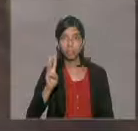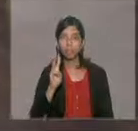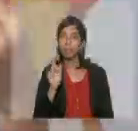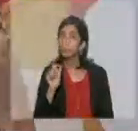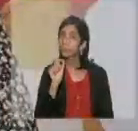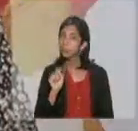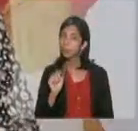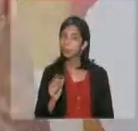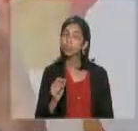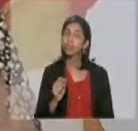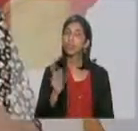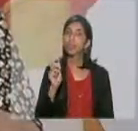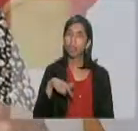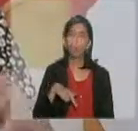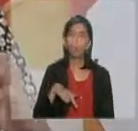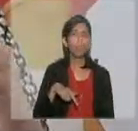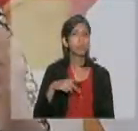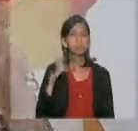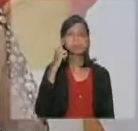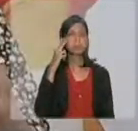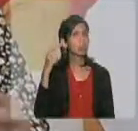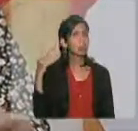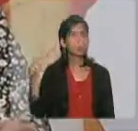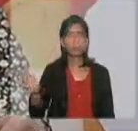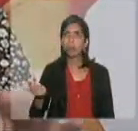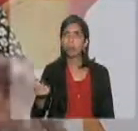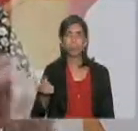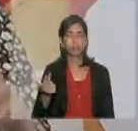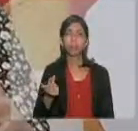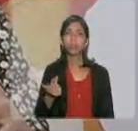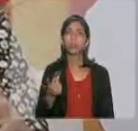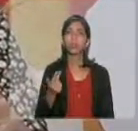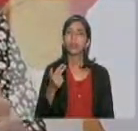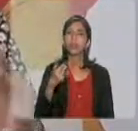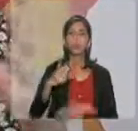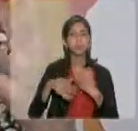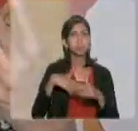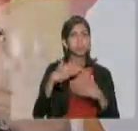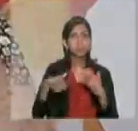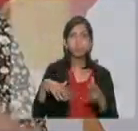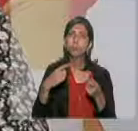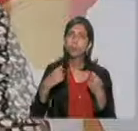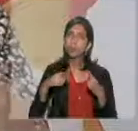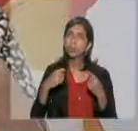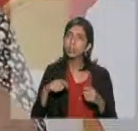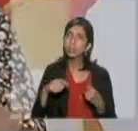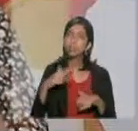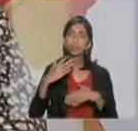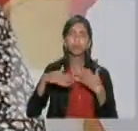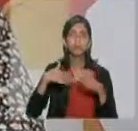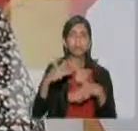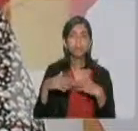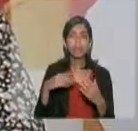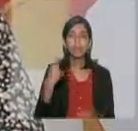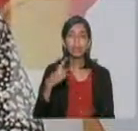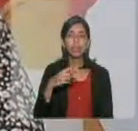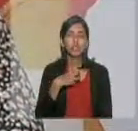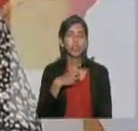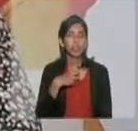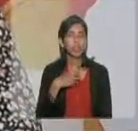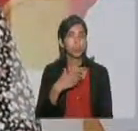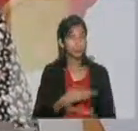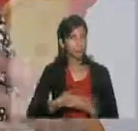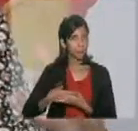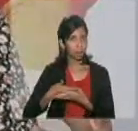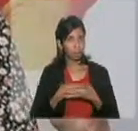BLW, que o BLW, ele é uma coisa bem natural, né? O processo todo, ele deve ir caminhando mesmo no ritmo do